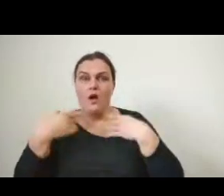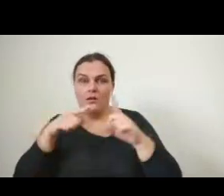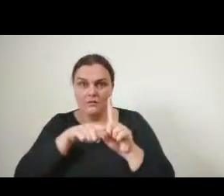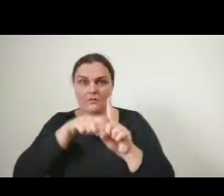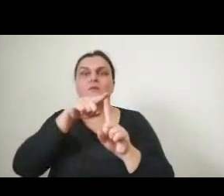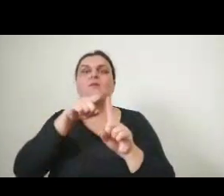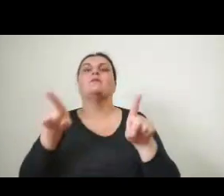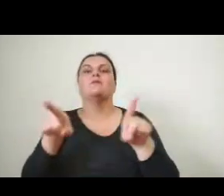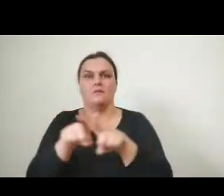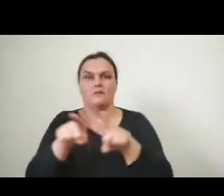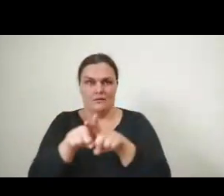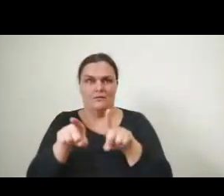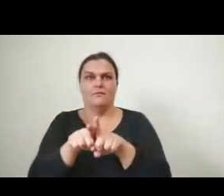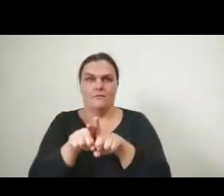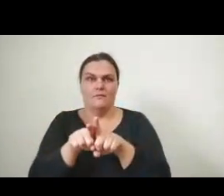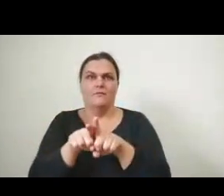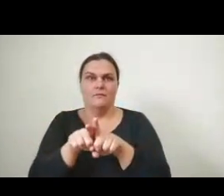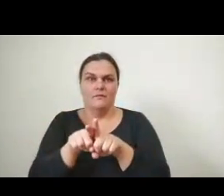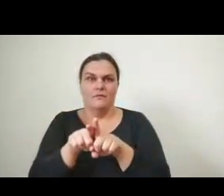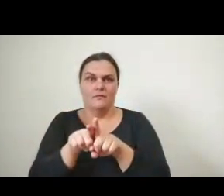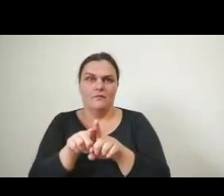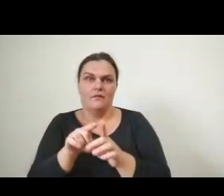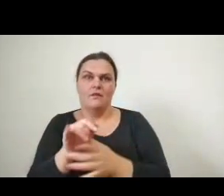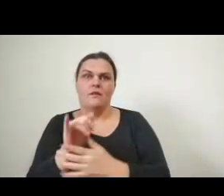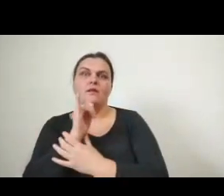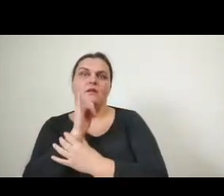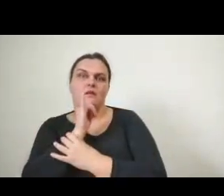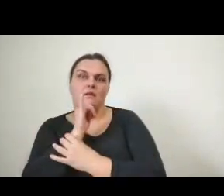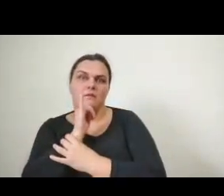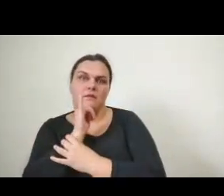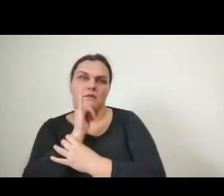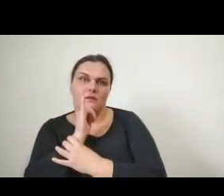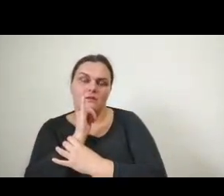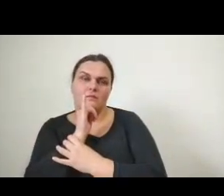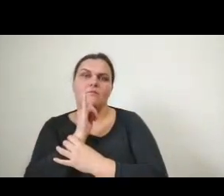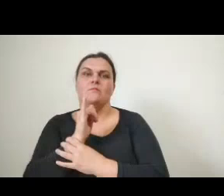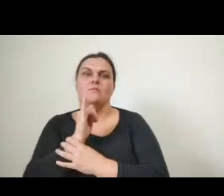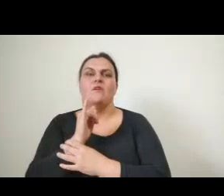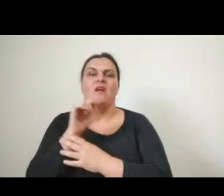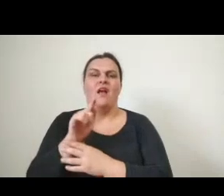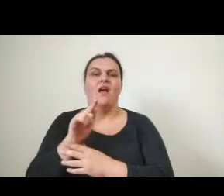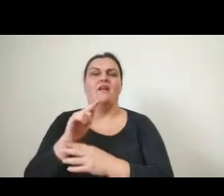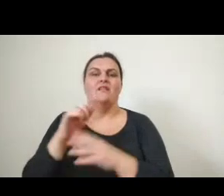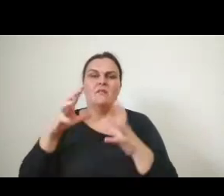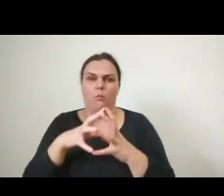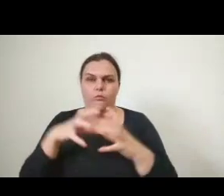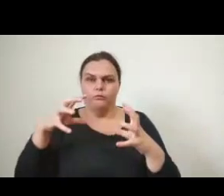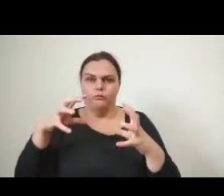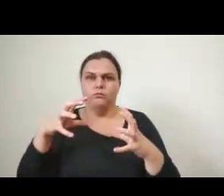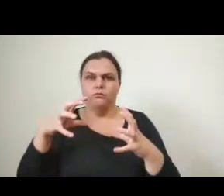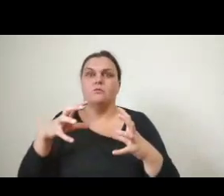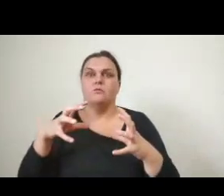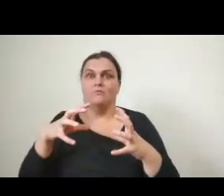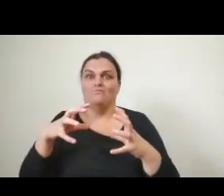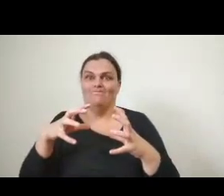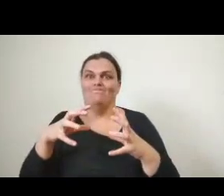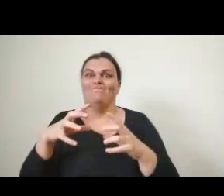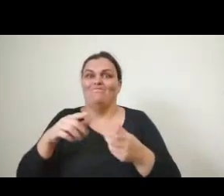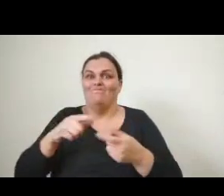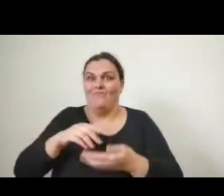Pelo cenário, ó, de estabilização das emissões de gases do efeito estufa, a temperatura terrestre aumentaria cerca,